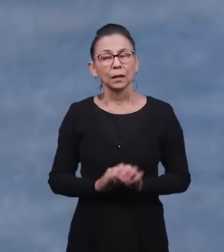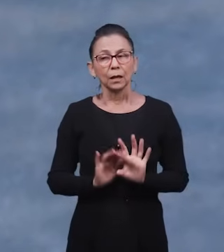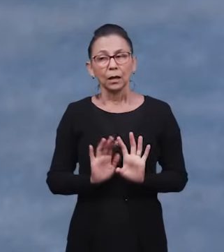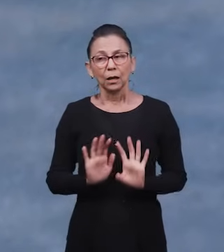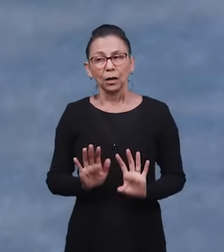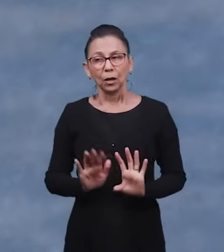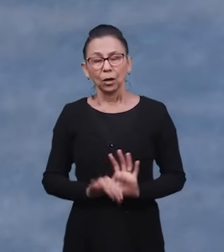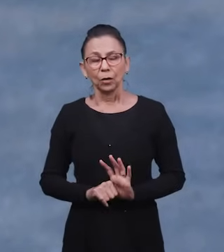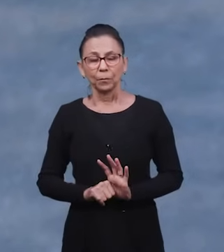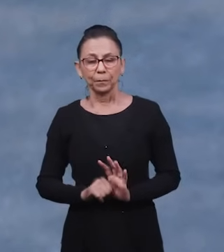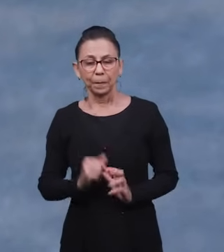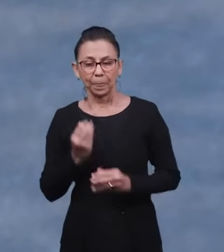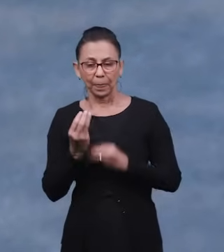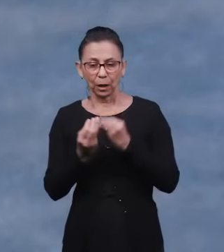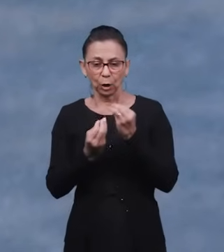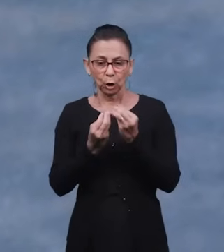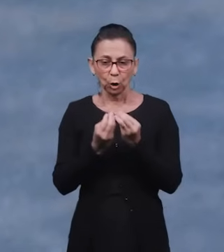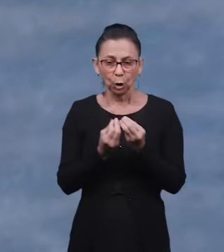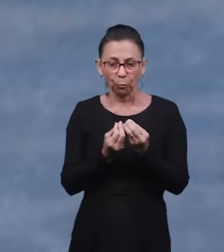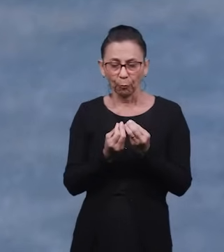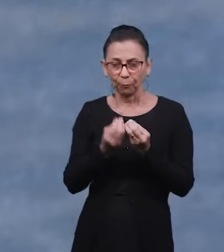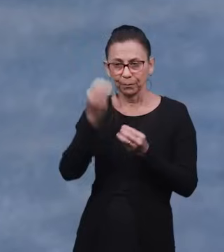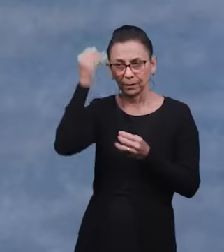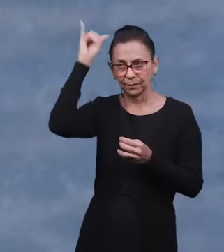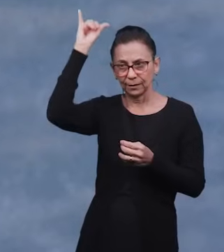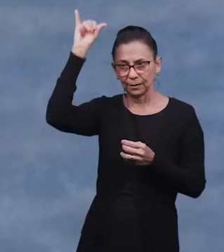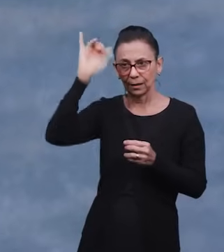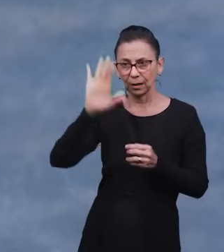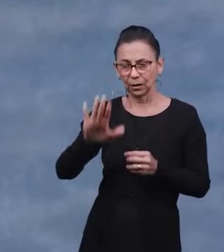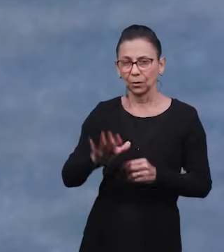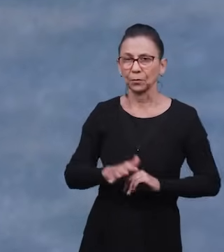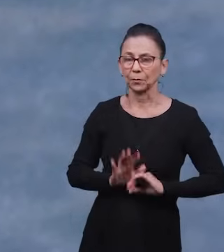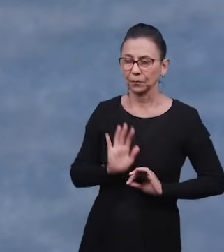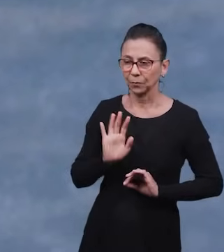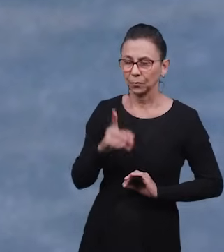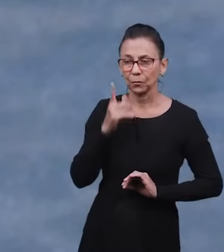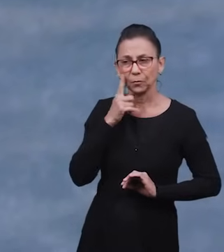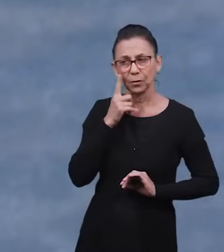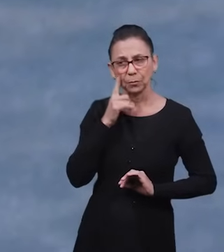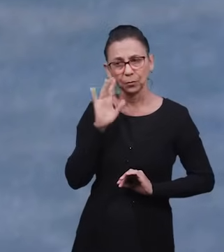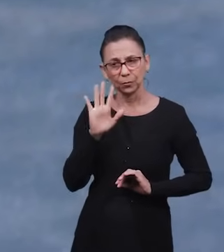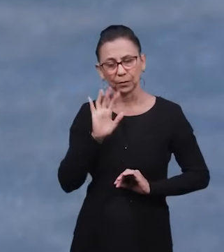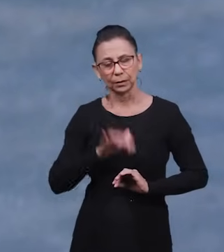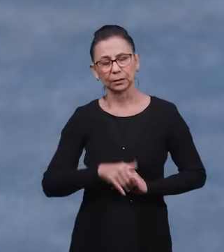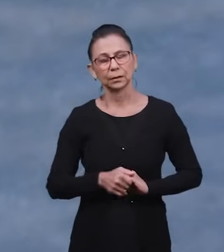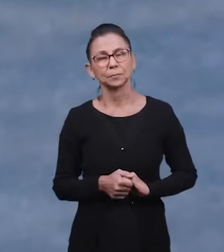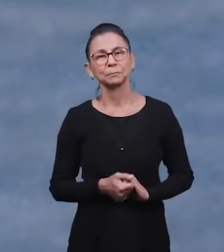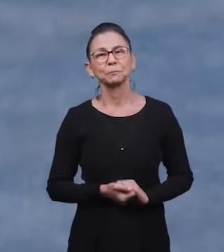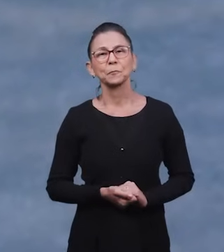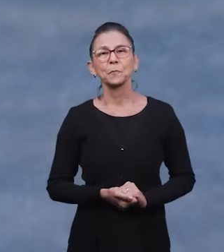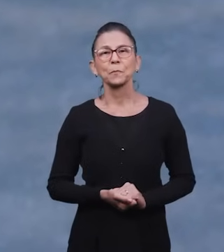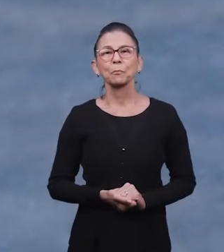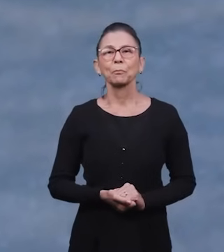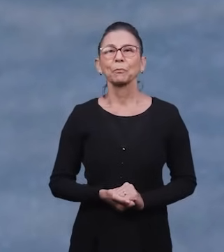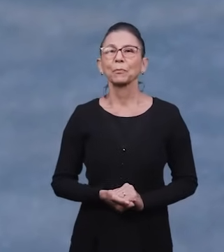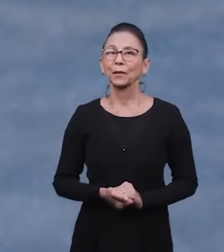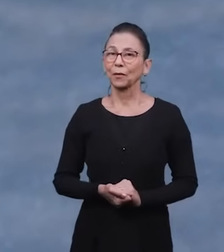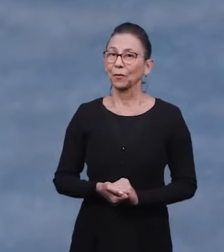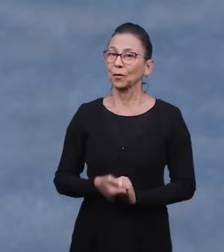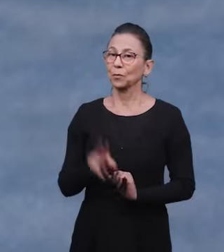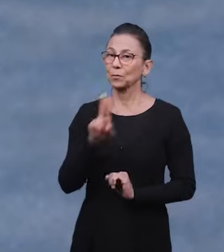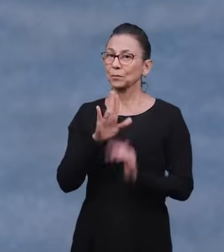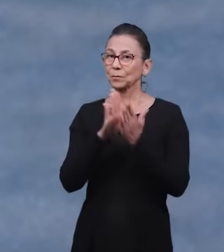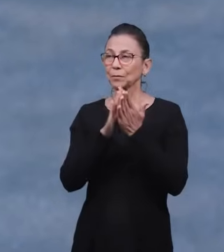Olha, a pergunta sua, como você pode afastar isso, realmente não é fácil, não. Mas vamos ver o que nós podemos ver de instrução. O